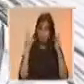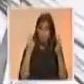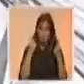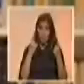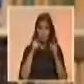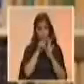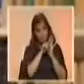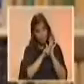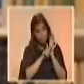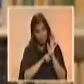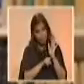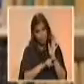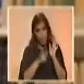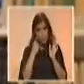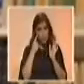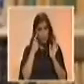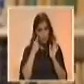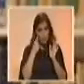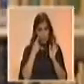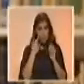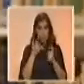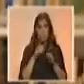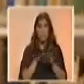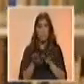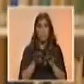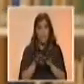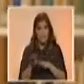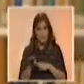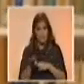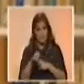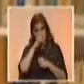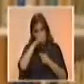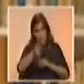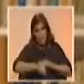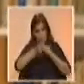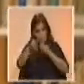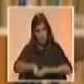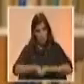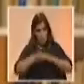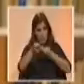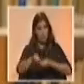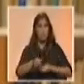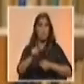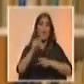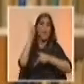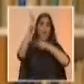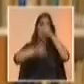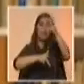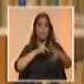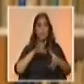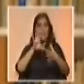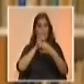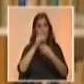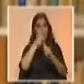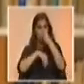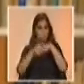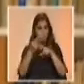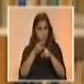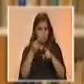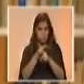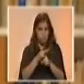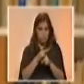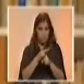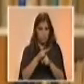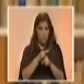medidas são conhecidas, as boas práticas agrícolas e da própria indústria agroalimentar são